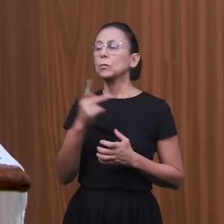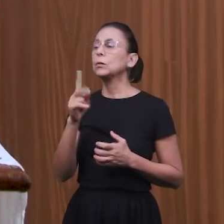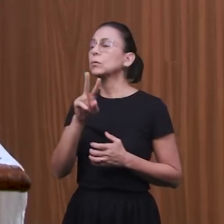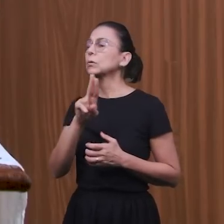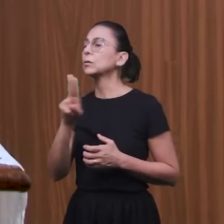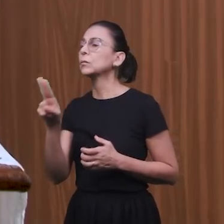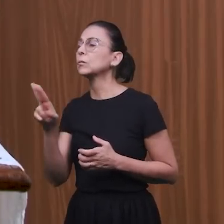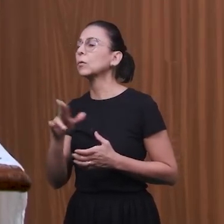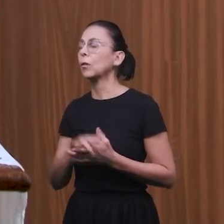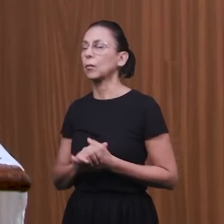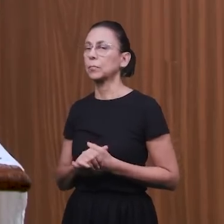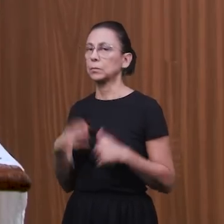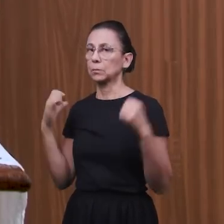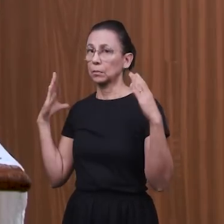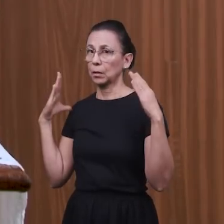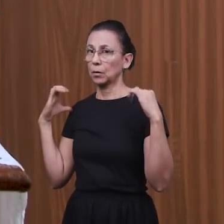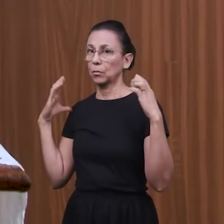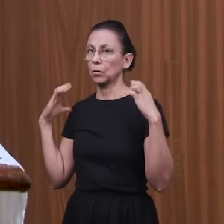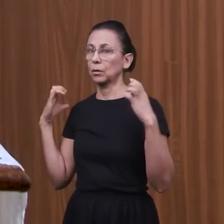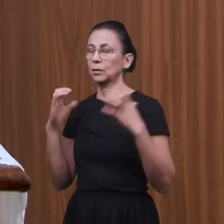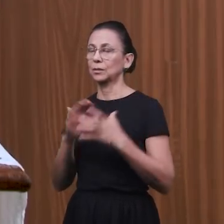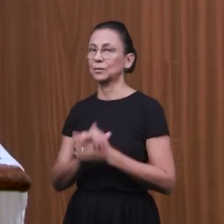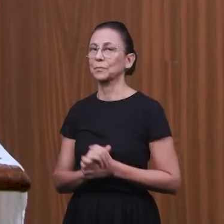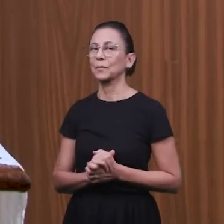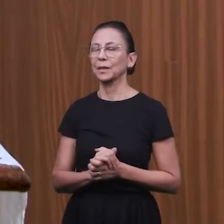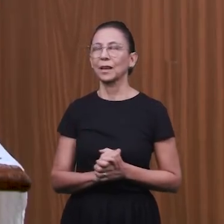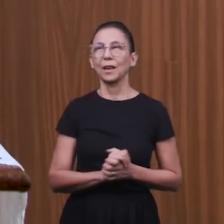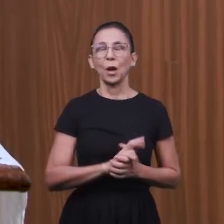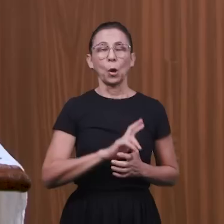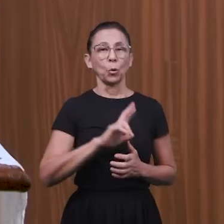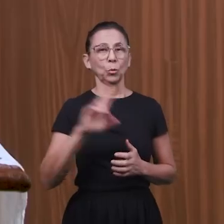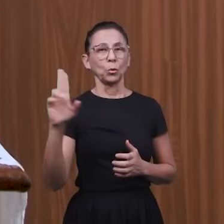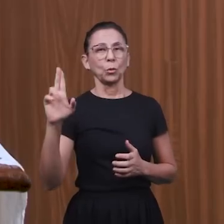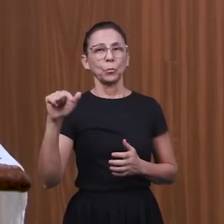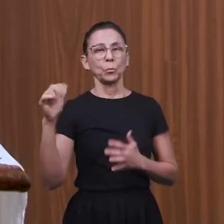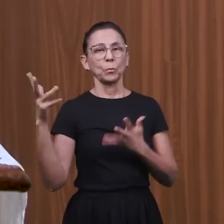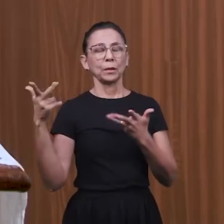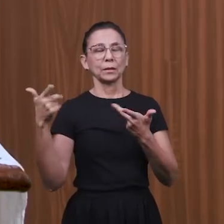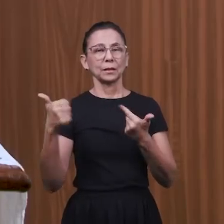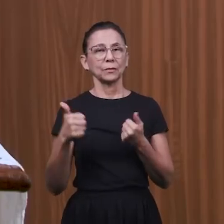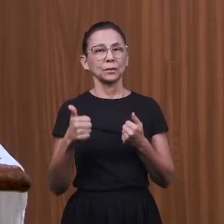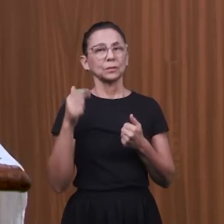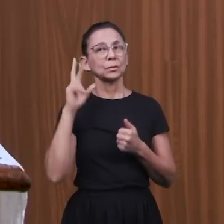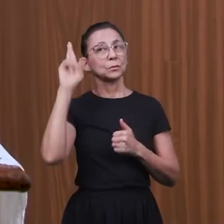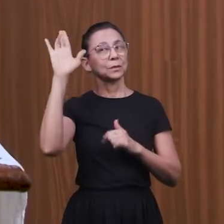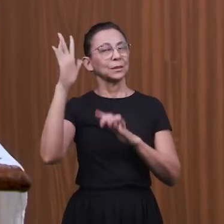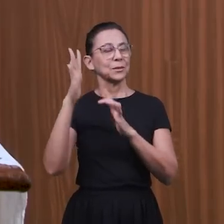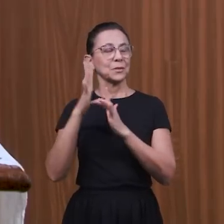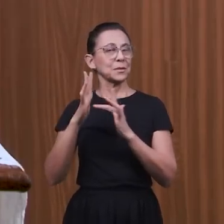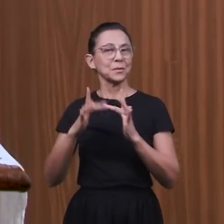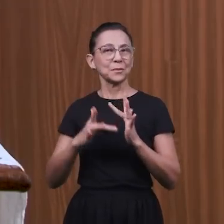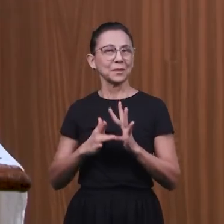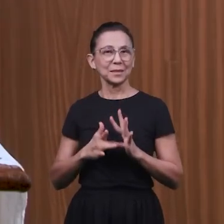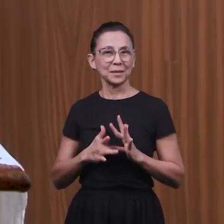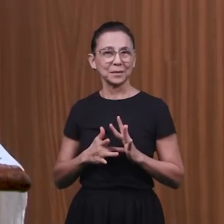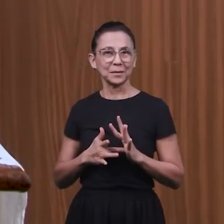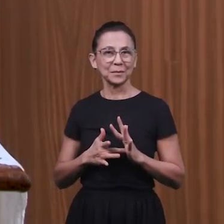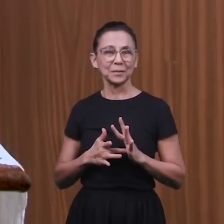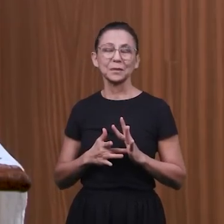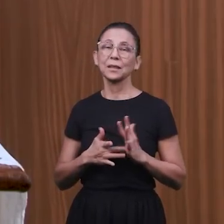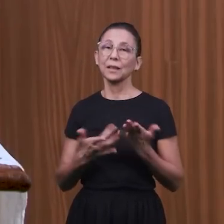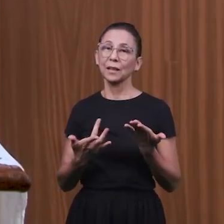perguntas pelo meu nome, visto que é maravilhoso. Quem é maravilhoso? É o Senhor Jesus. Está ali uma